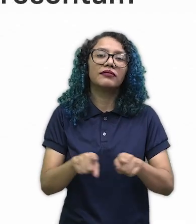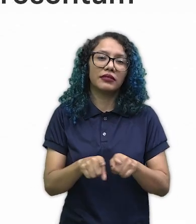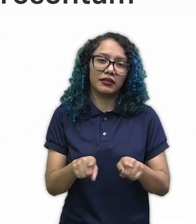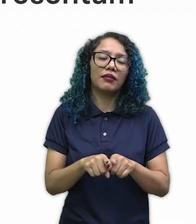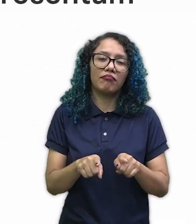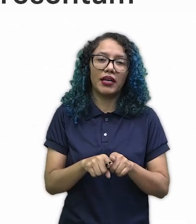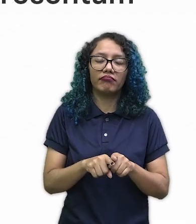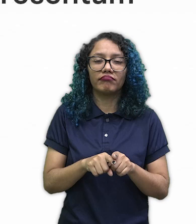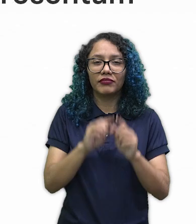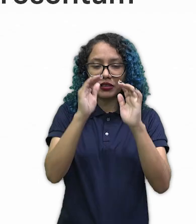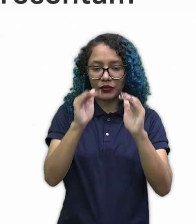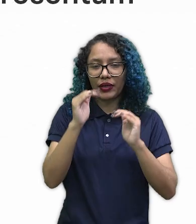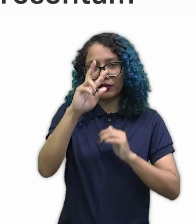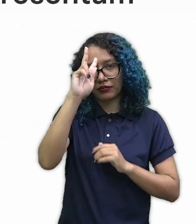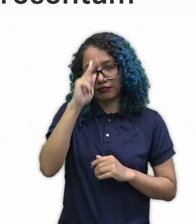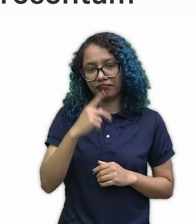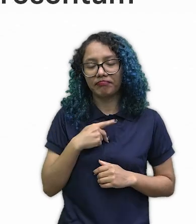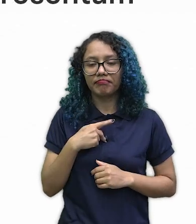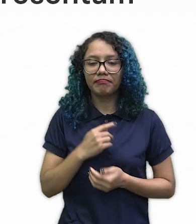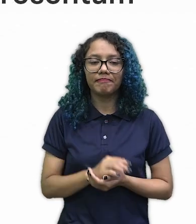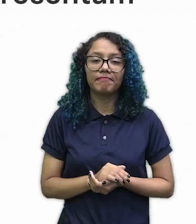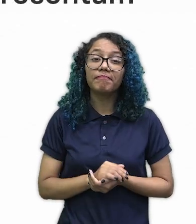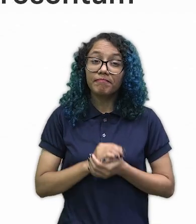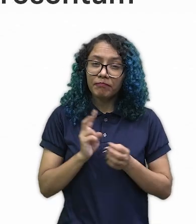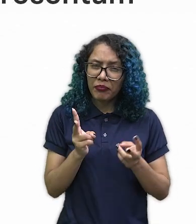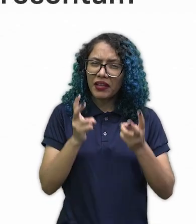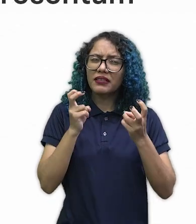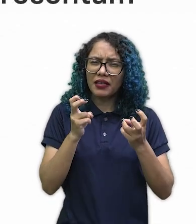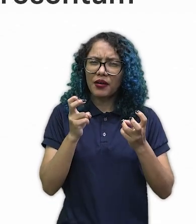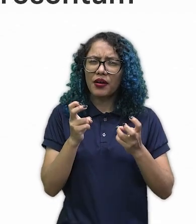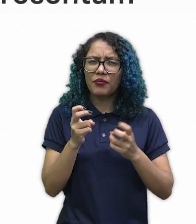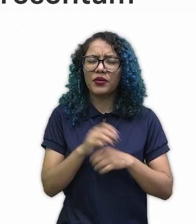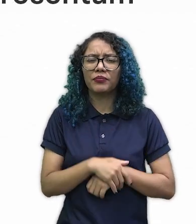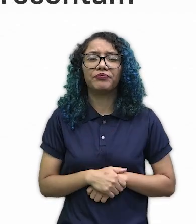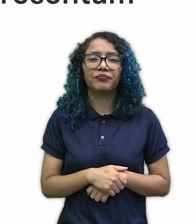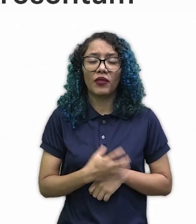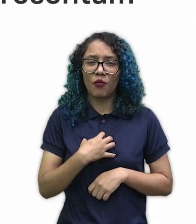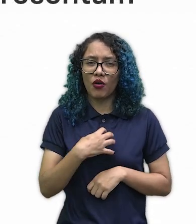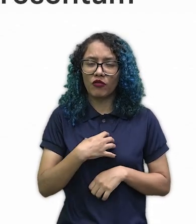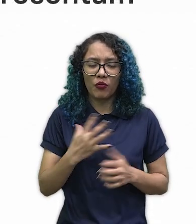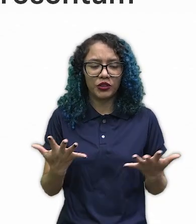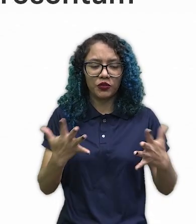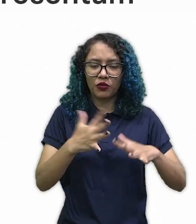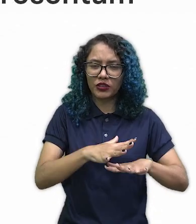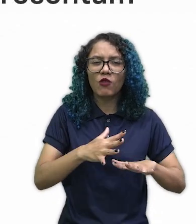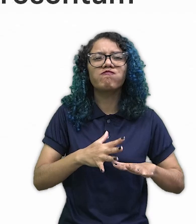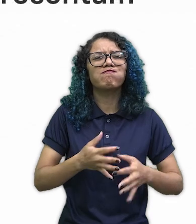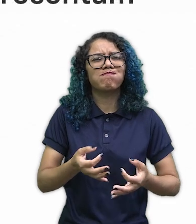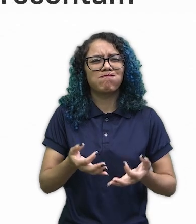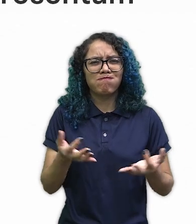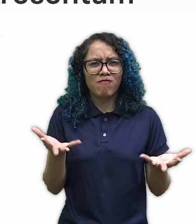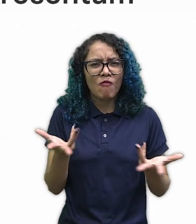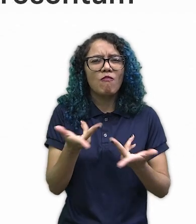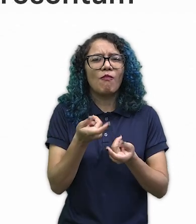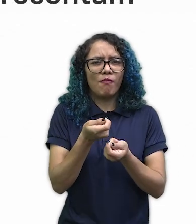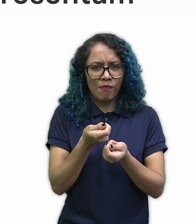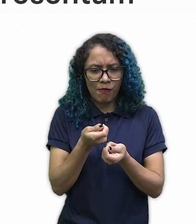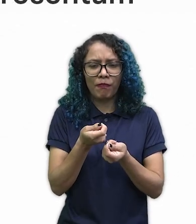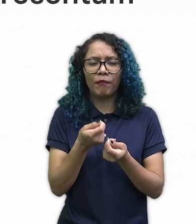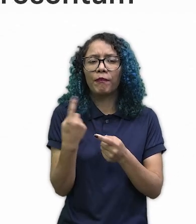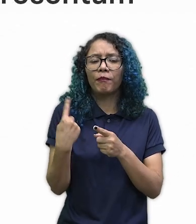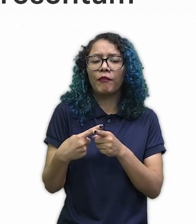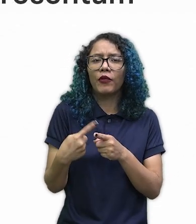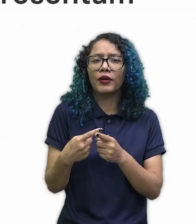Então, assim a gente vê que é uma poderosa ferramenta de inclusão, gente. Inclusão porque na